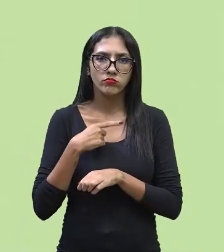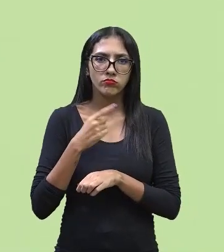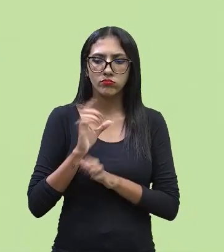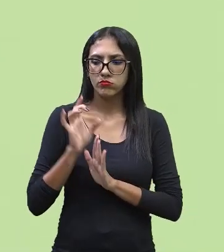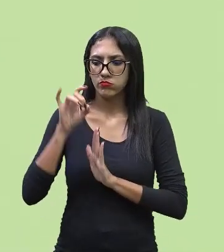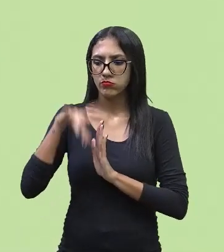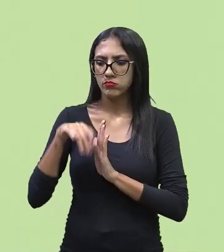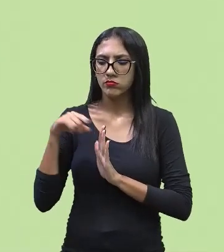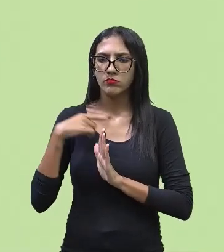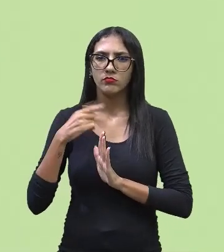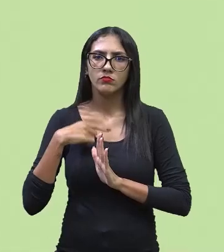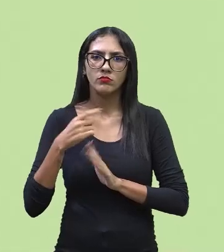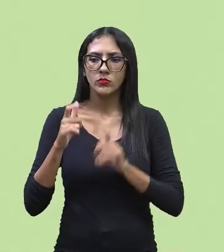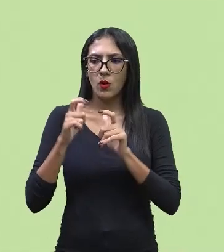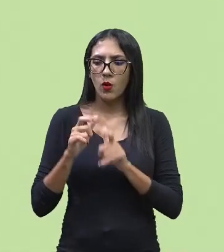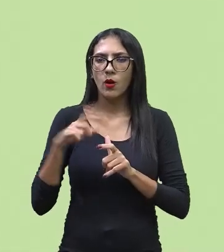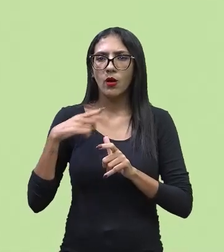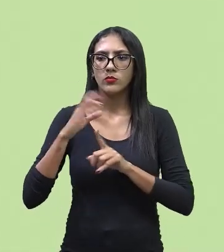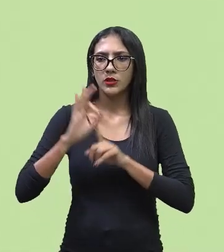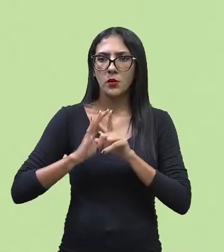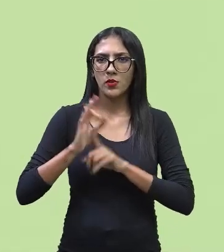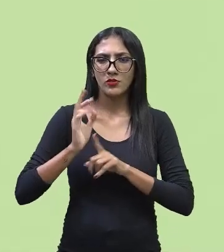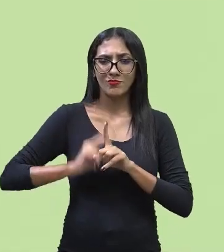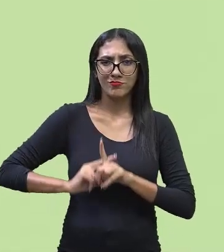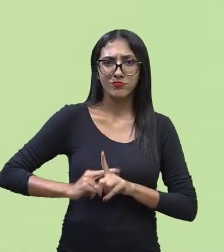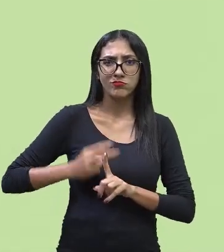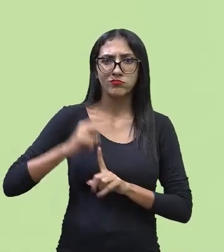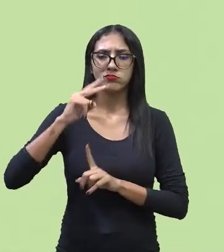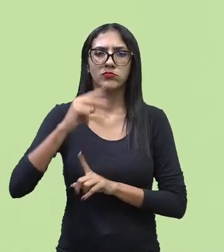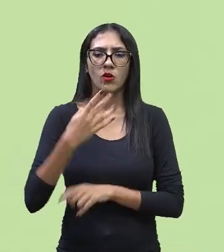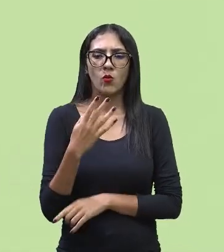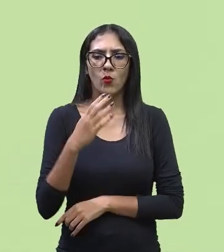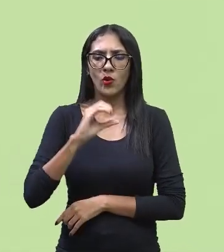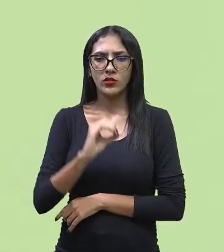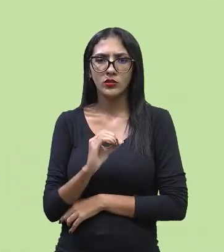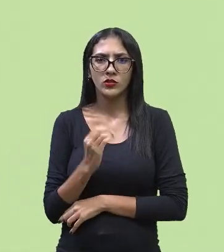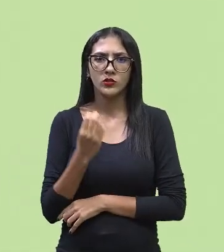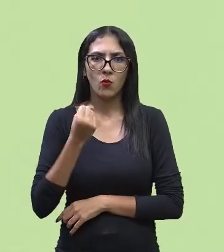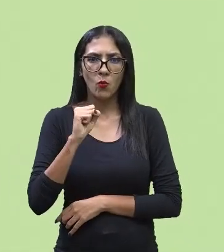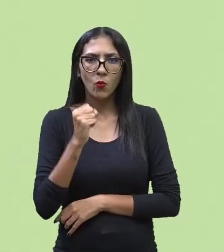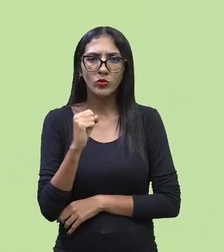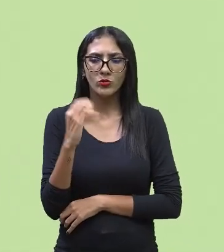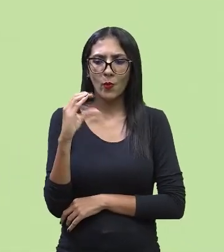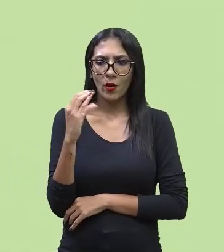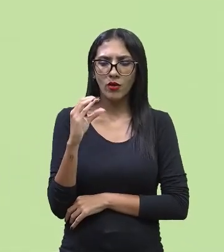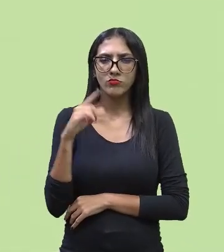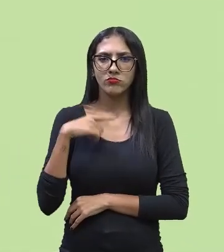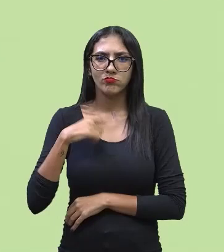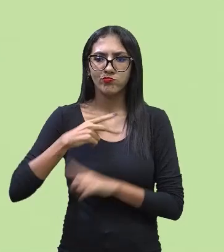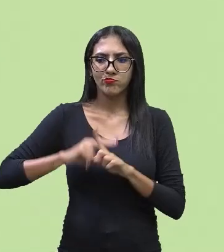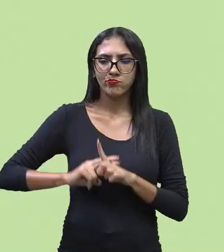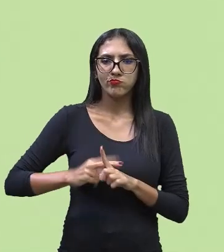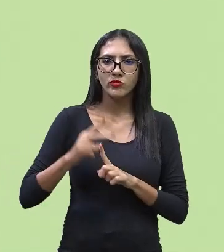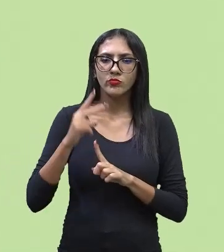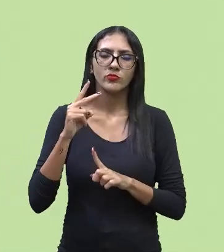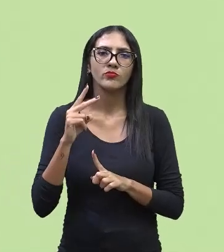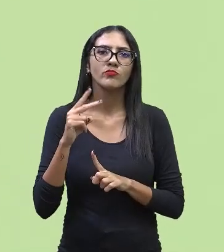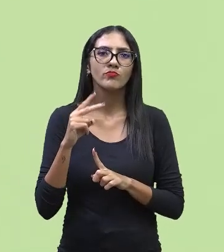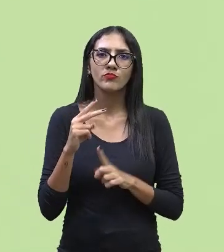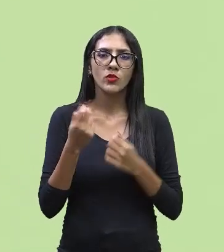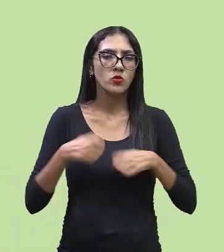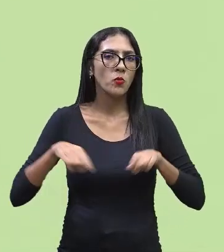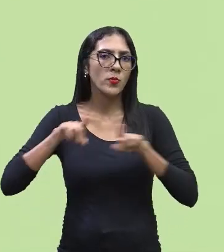de 808 graus Celsius, ele passa do sólido para o líquido, tá? Não precisa de água para